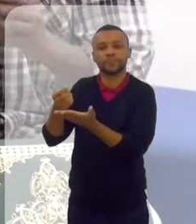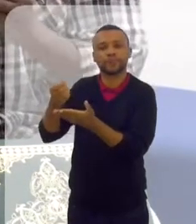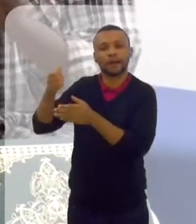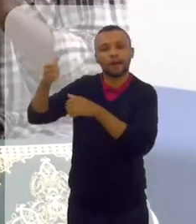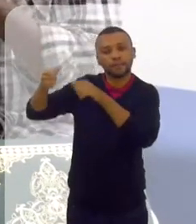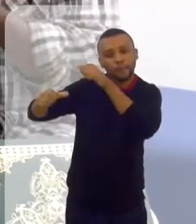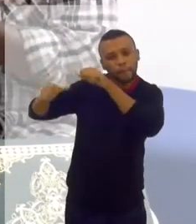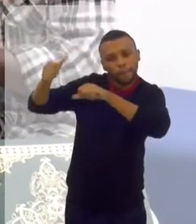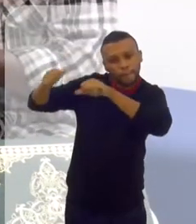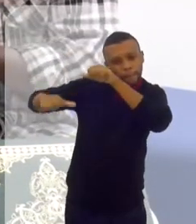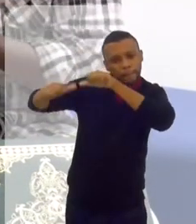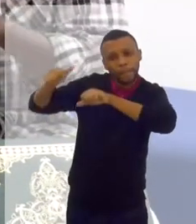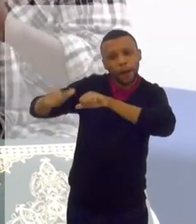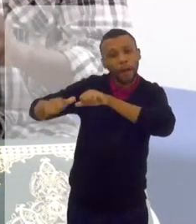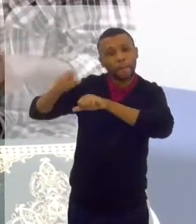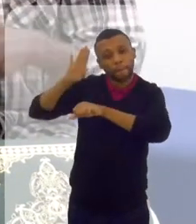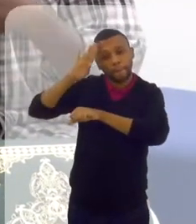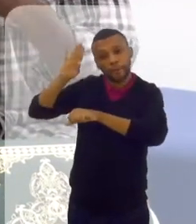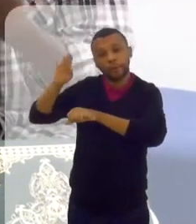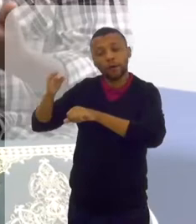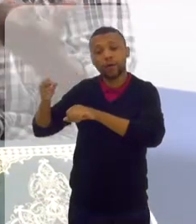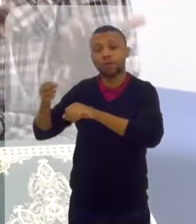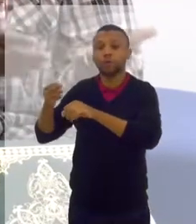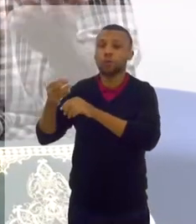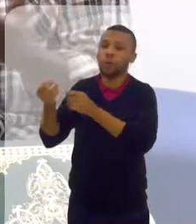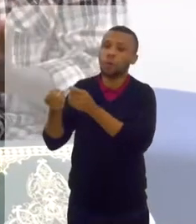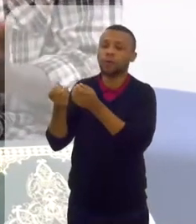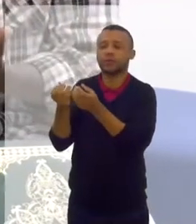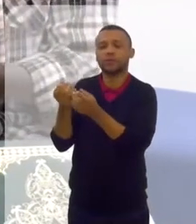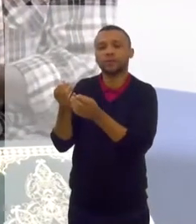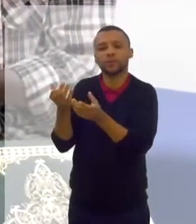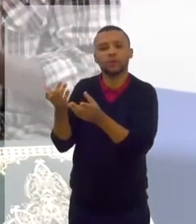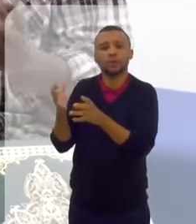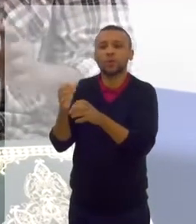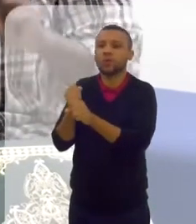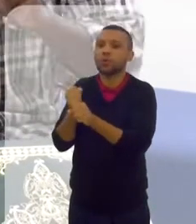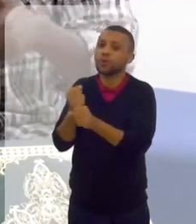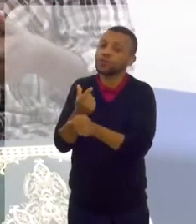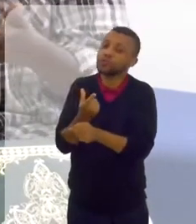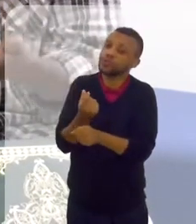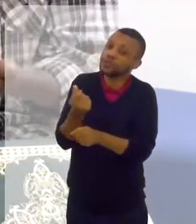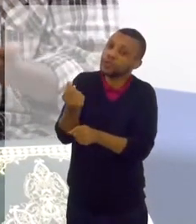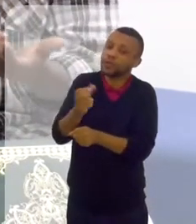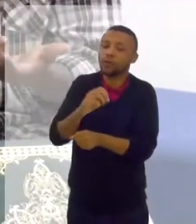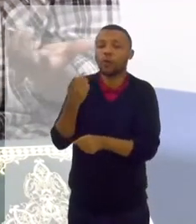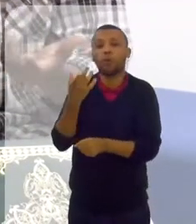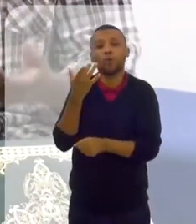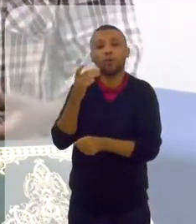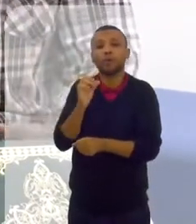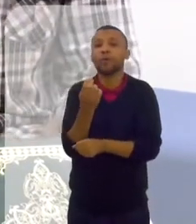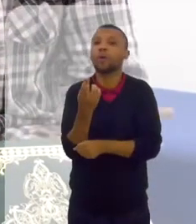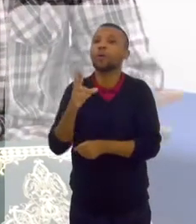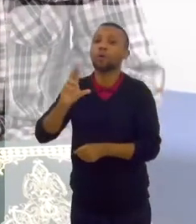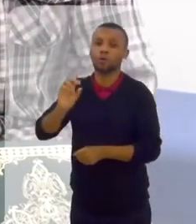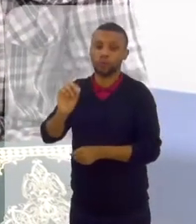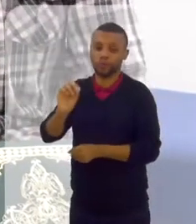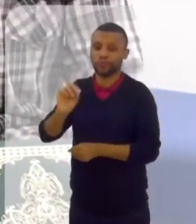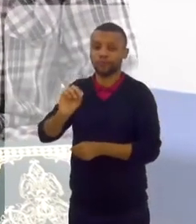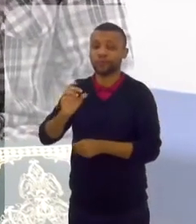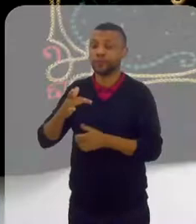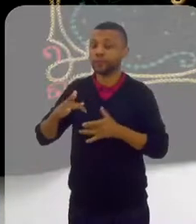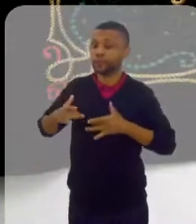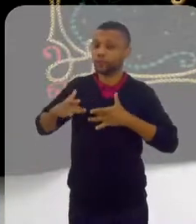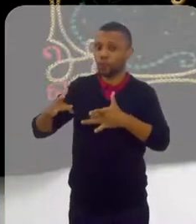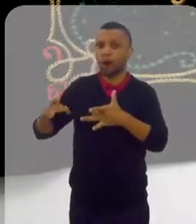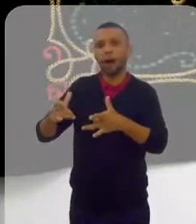a medida de ouro e transformar em dinheiro. Ou pode dar em ouro ou transformar isso em dinheiro, geralmente, para dar às pessoas